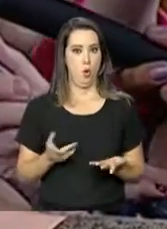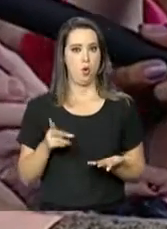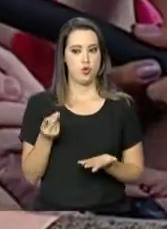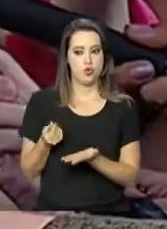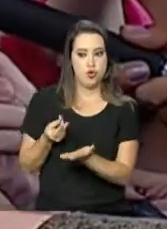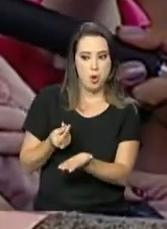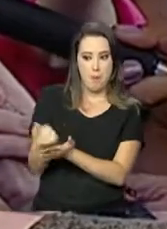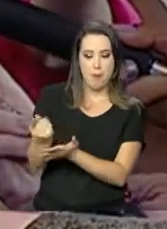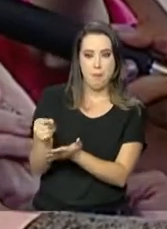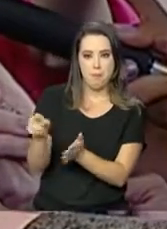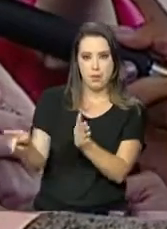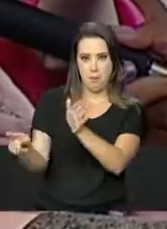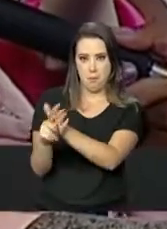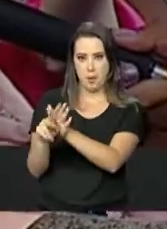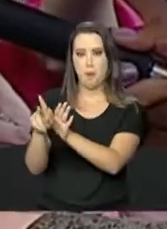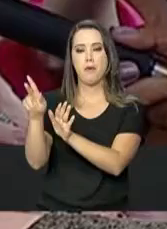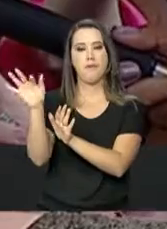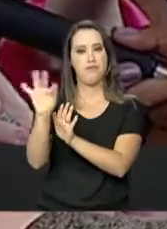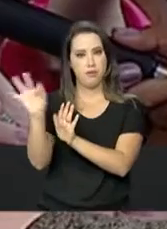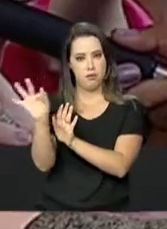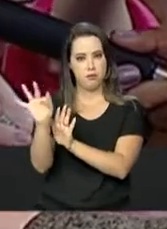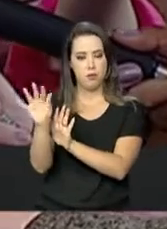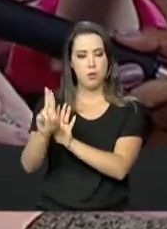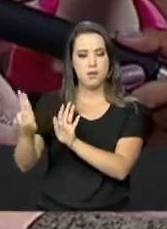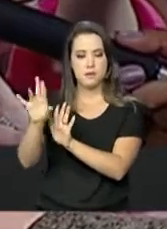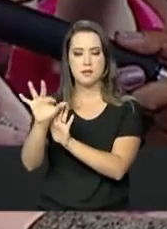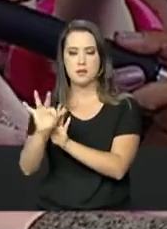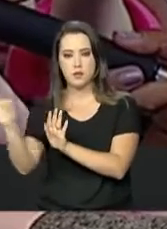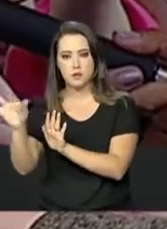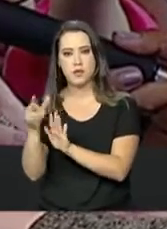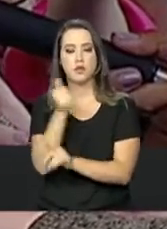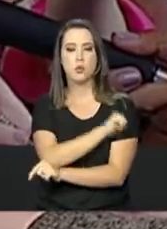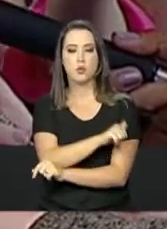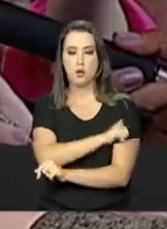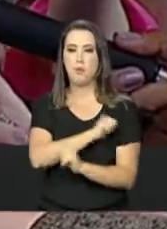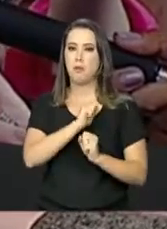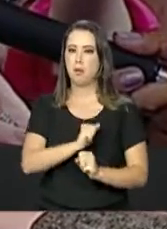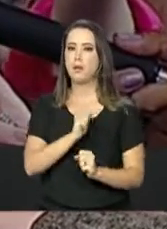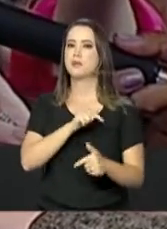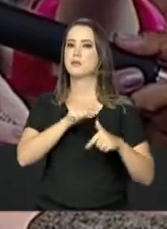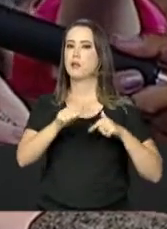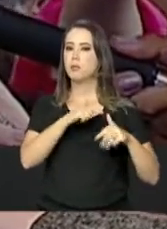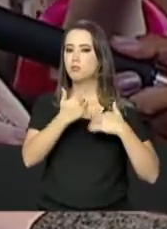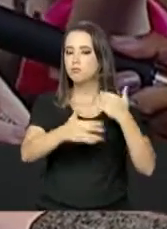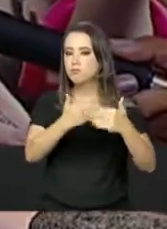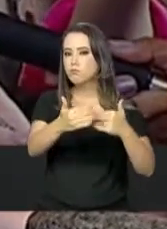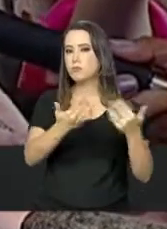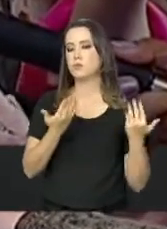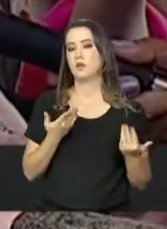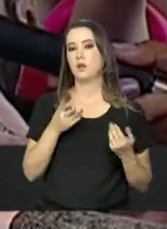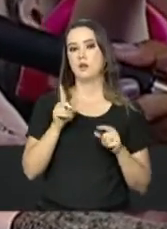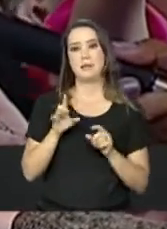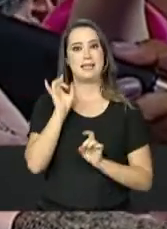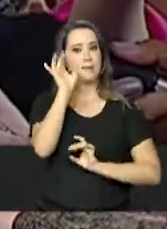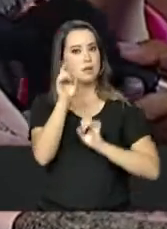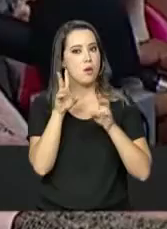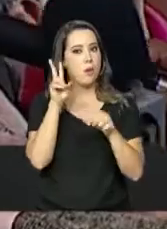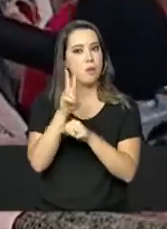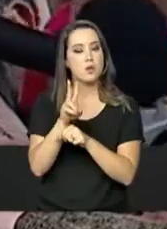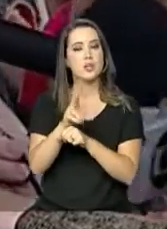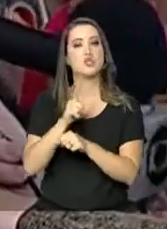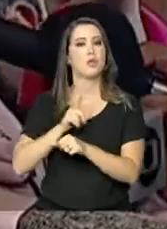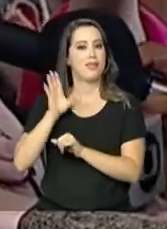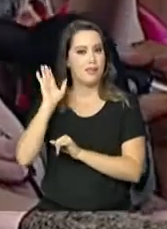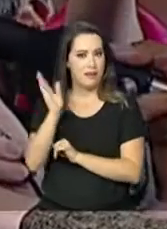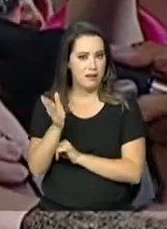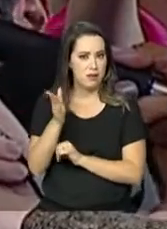conta é da universidade federal é para que possa tomar os próximos passos especialmente para proteger o acervo proteger o